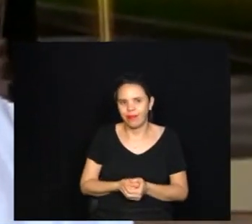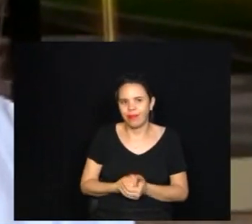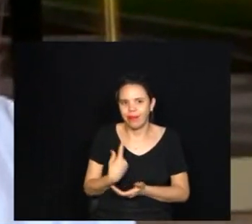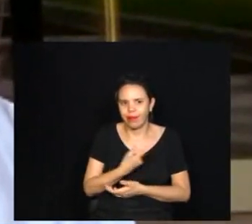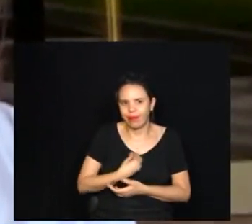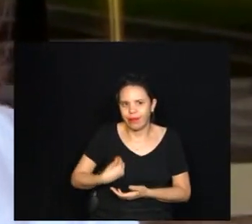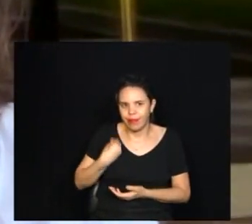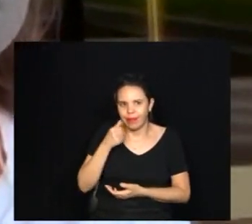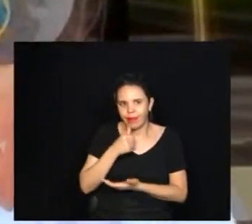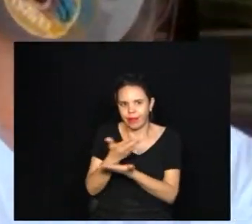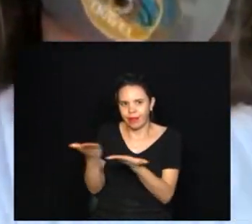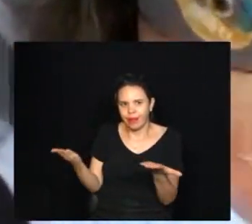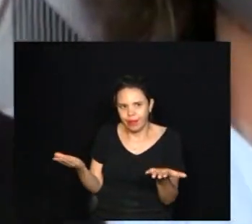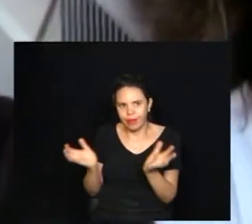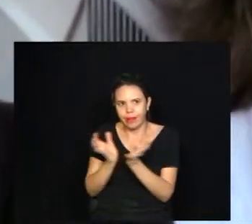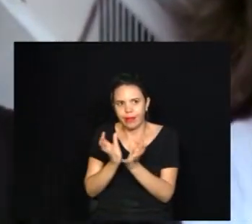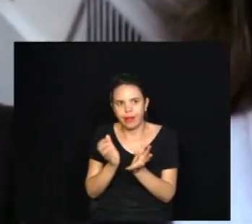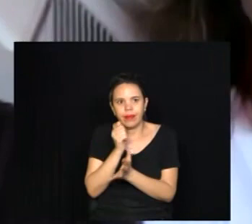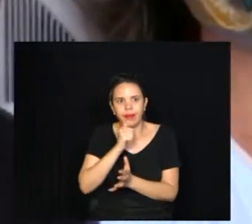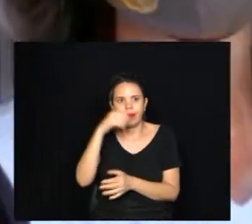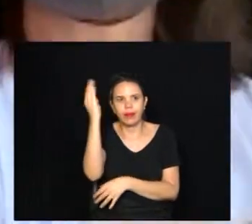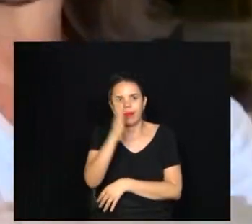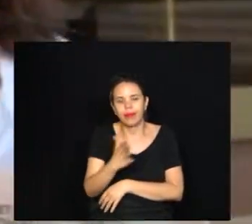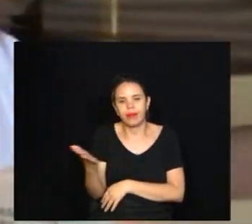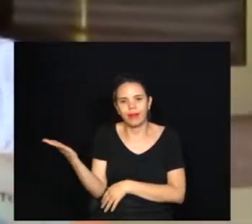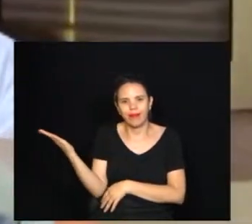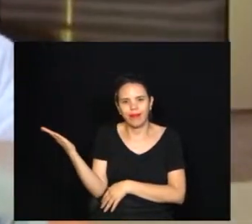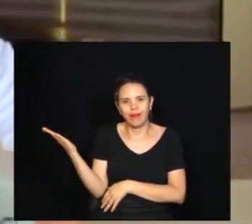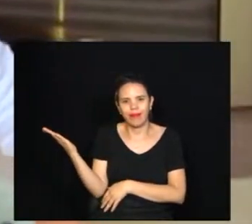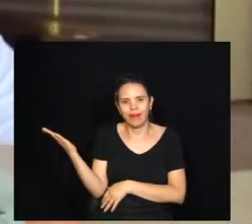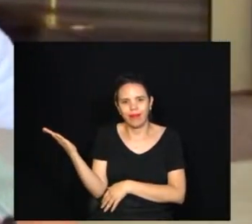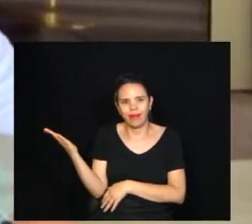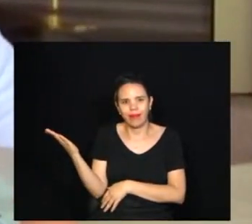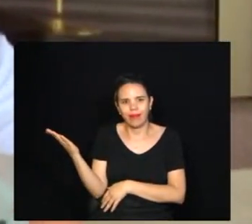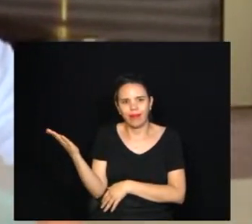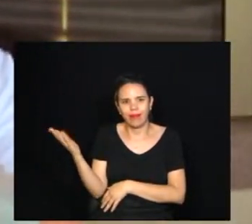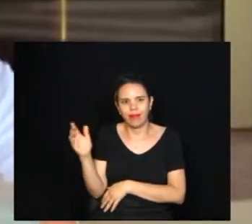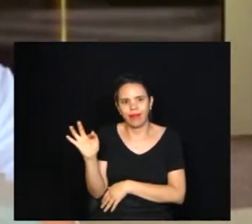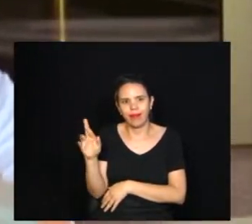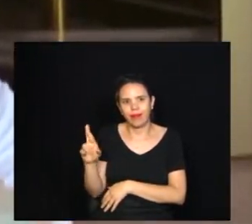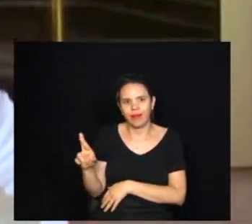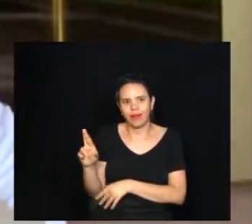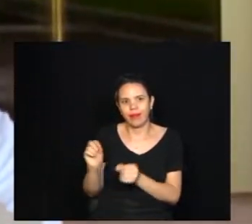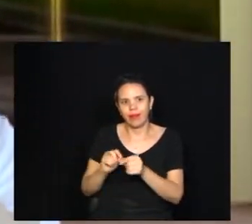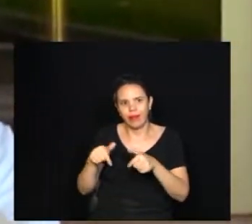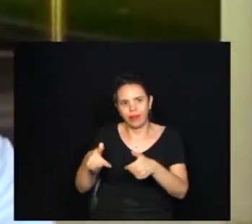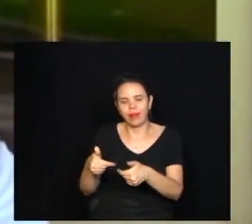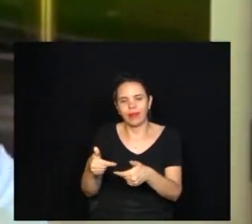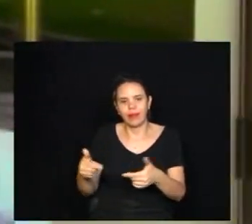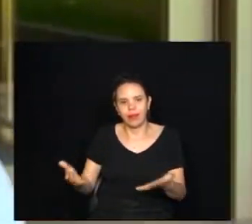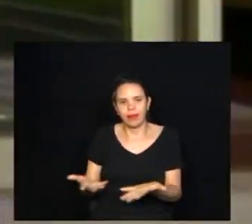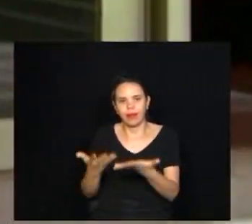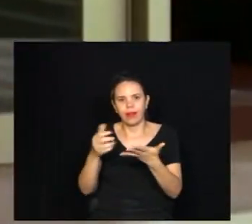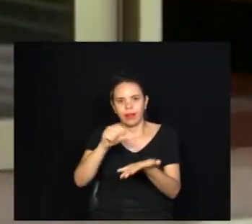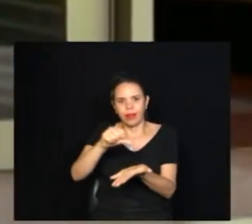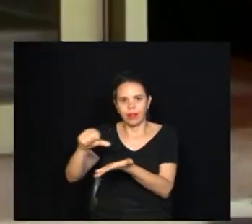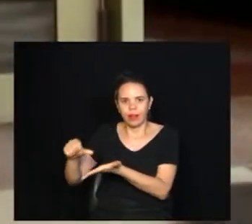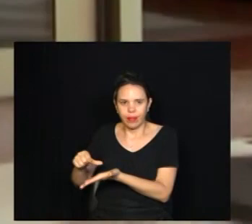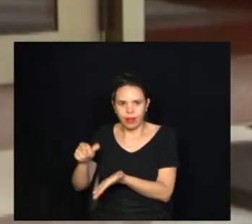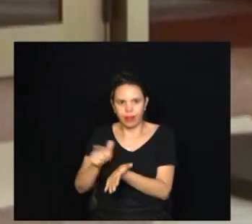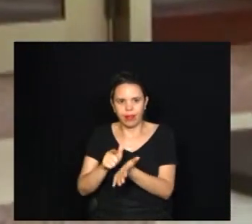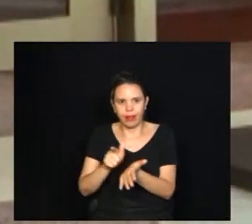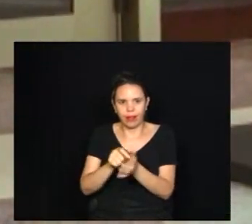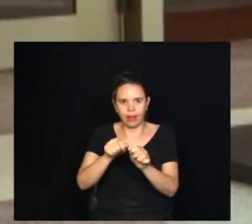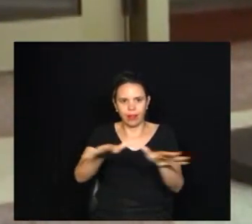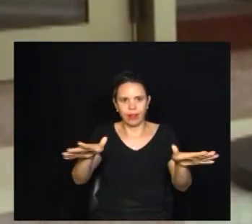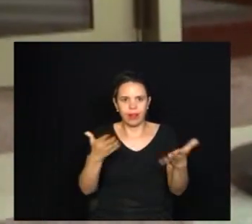está aqui com as meninas das Mulheres do Brasil, da ASFAR, fazendo essa ação, entregando alguns panfletos